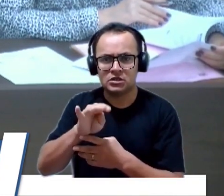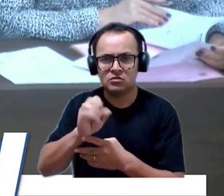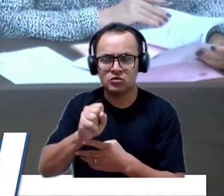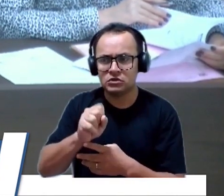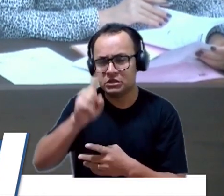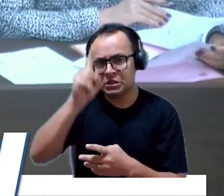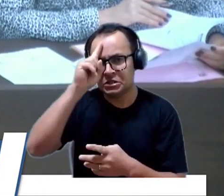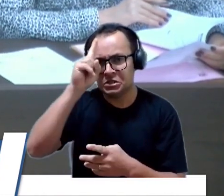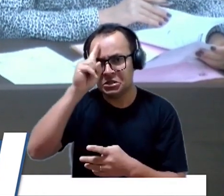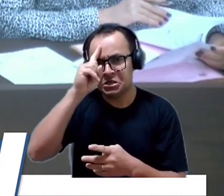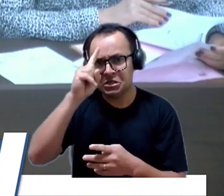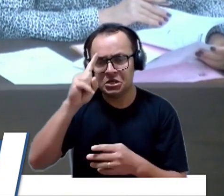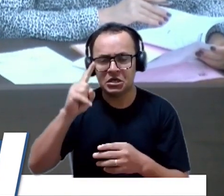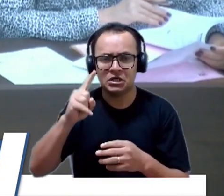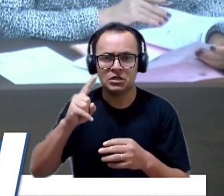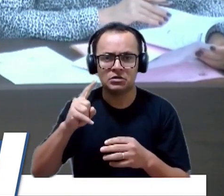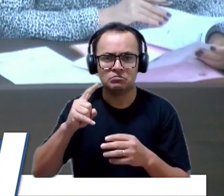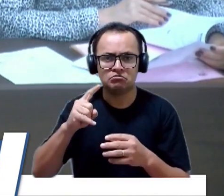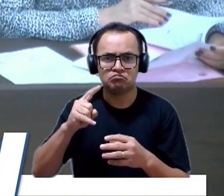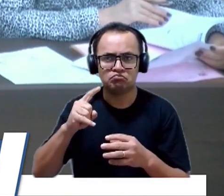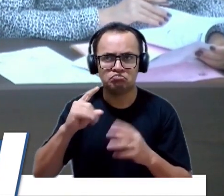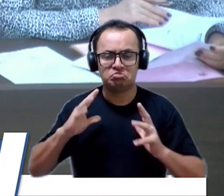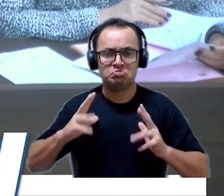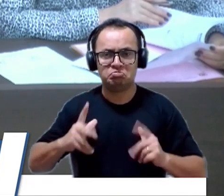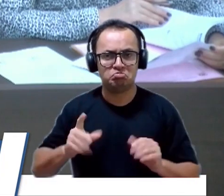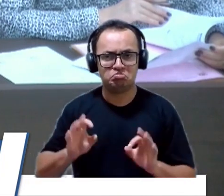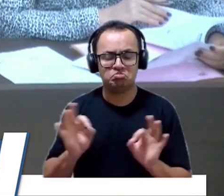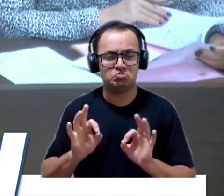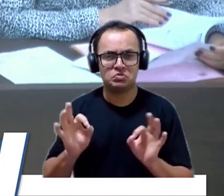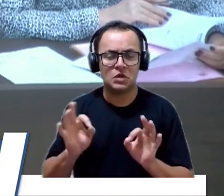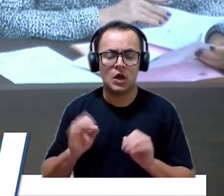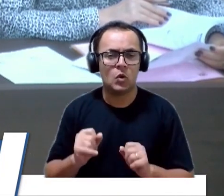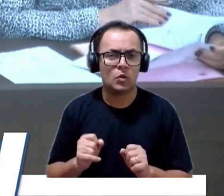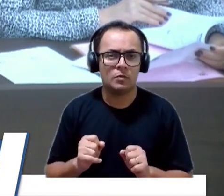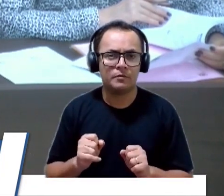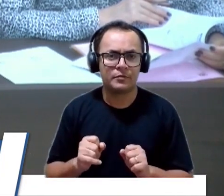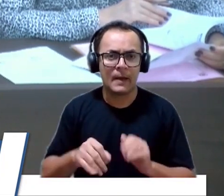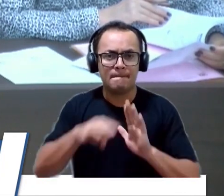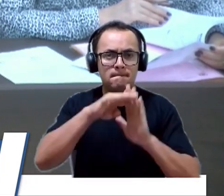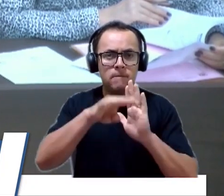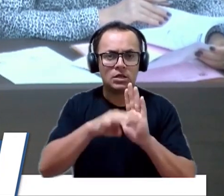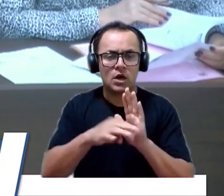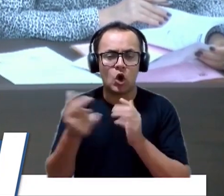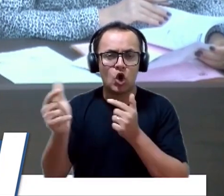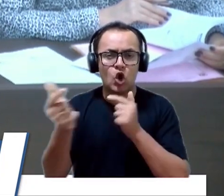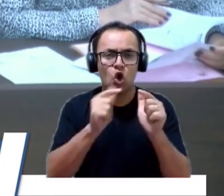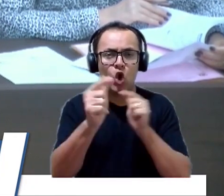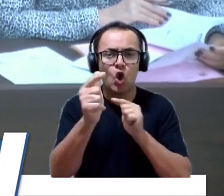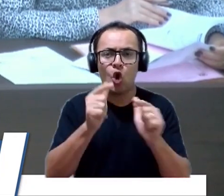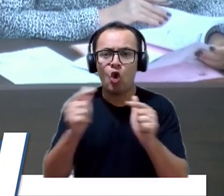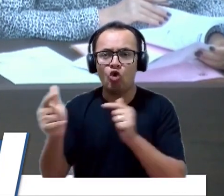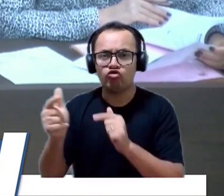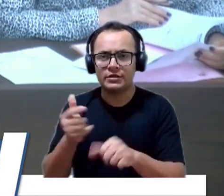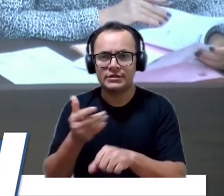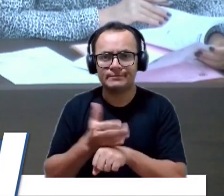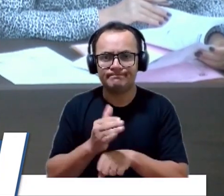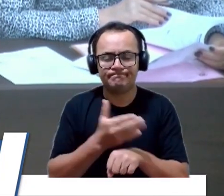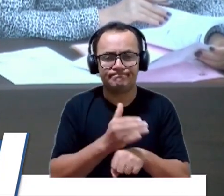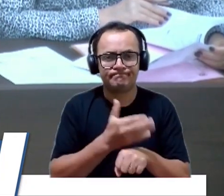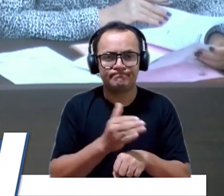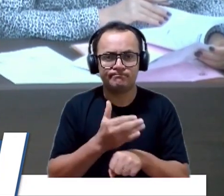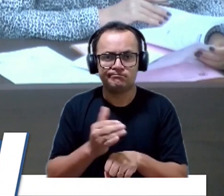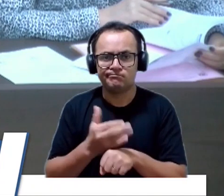cidades sagradas, templos especiais, orações, padrão e outras práticas